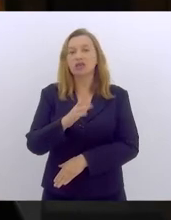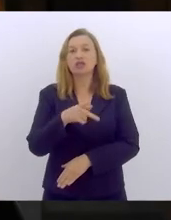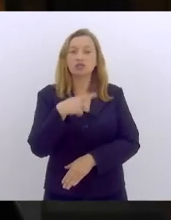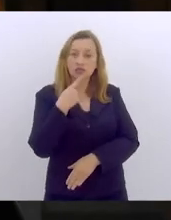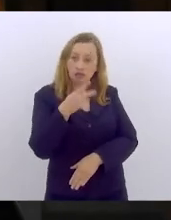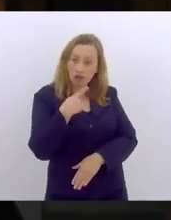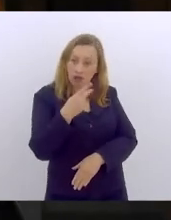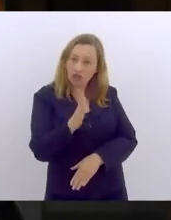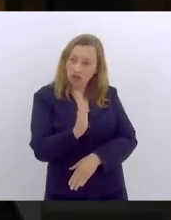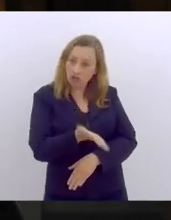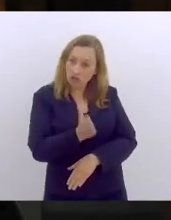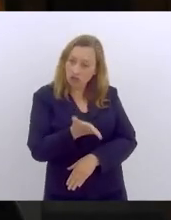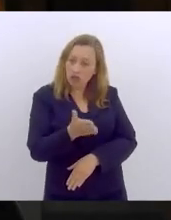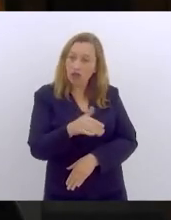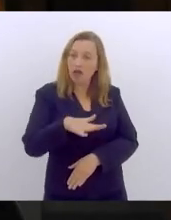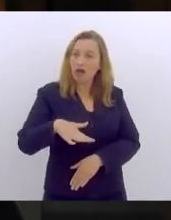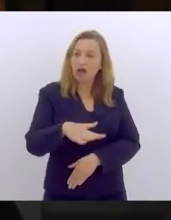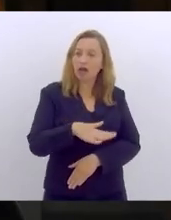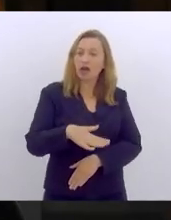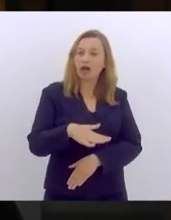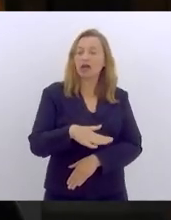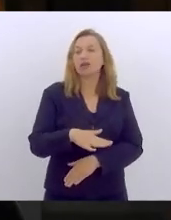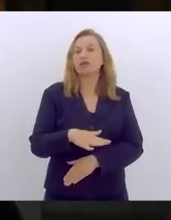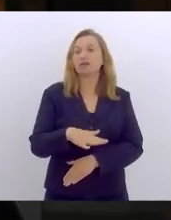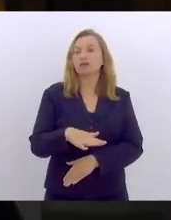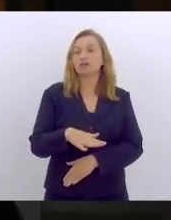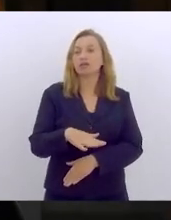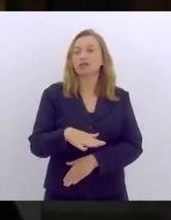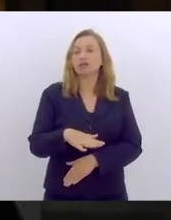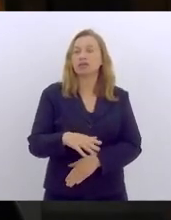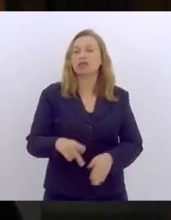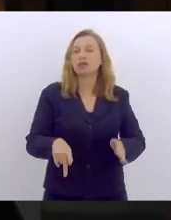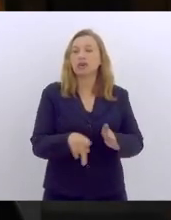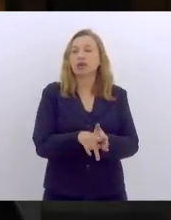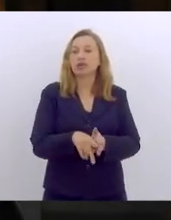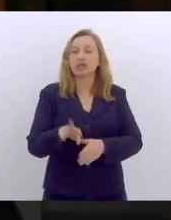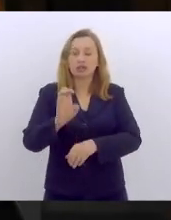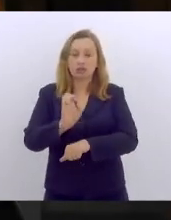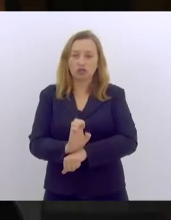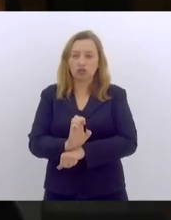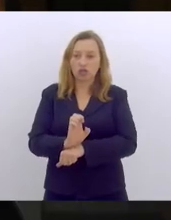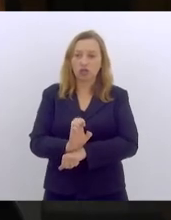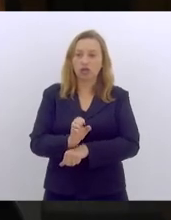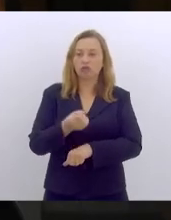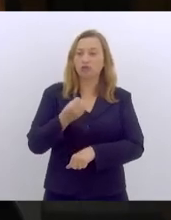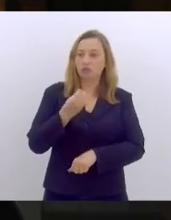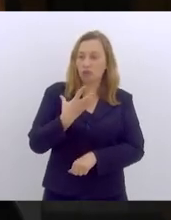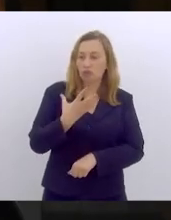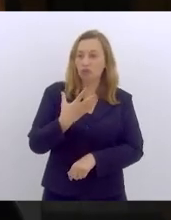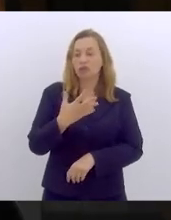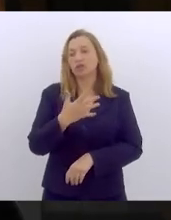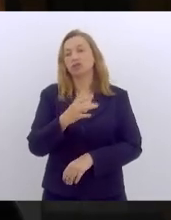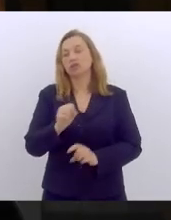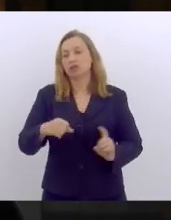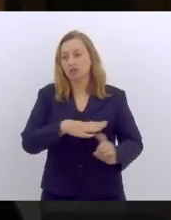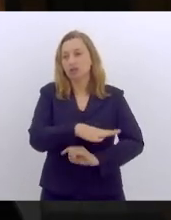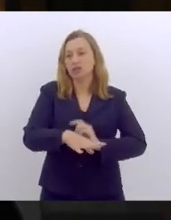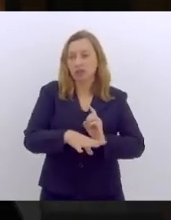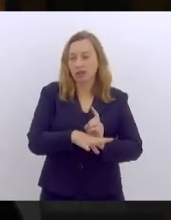citar, que são as áreas que compõem o estado do bem-estar social. E daí está